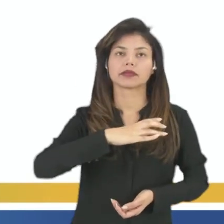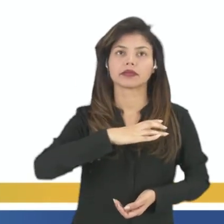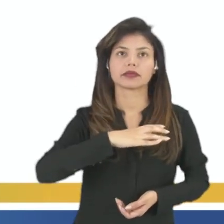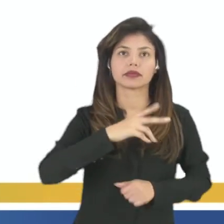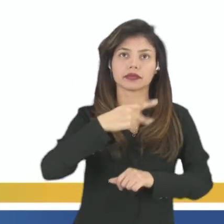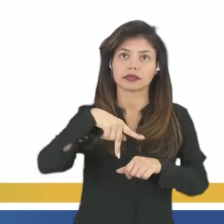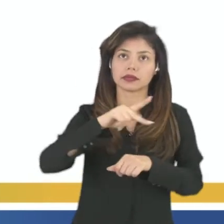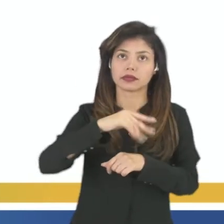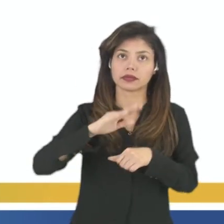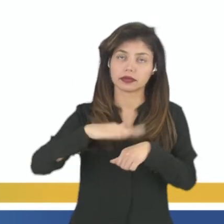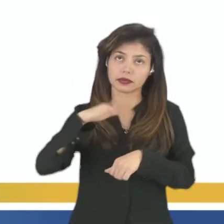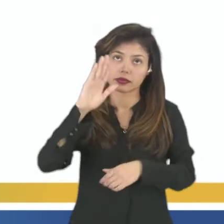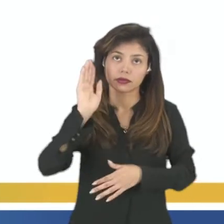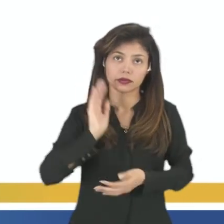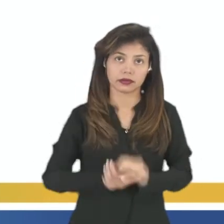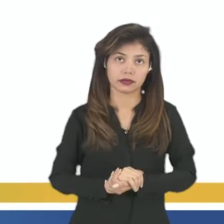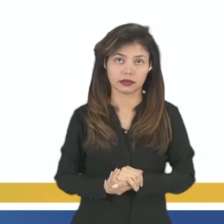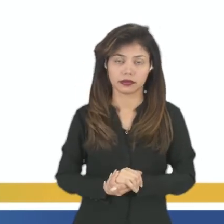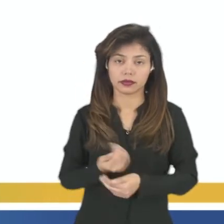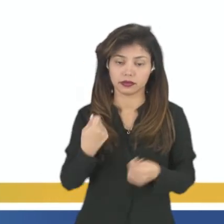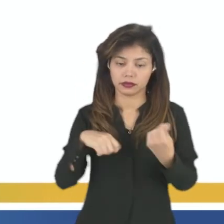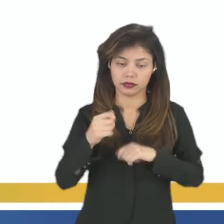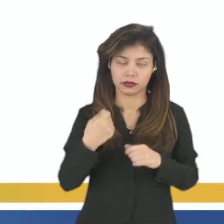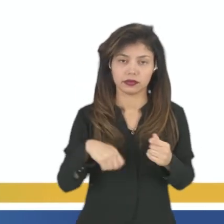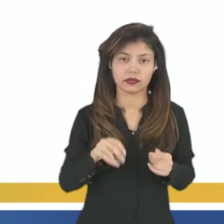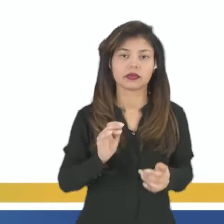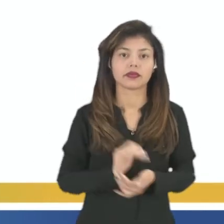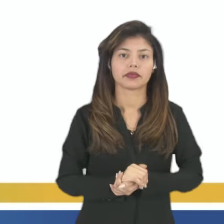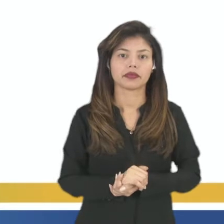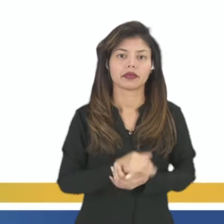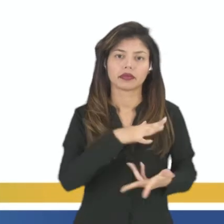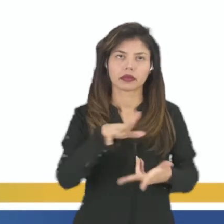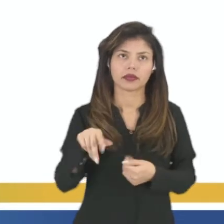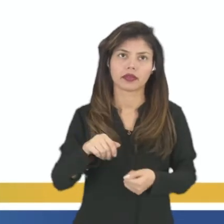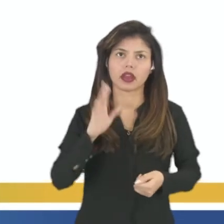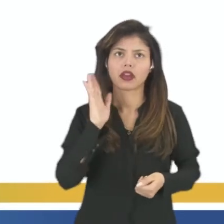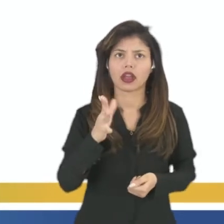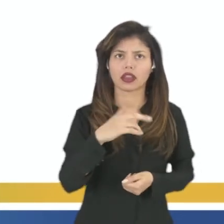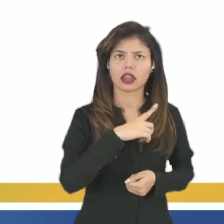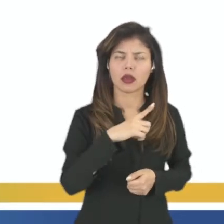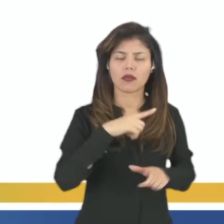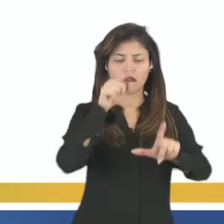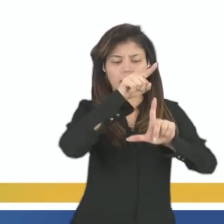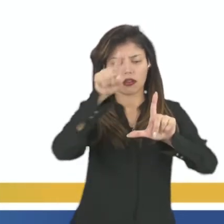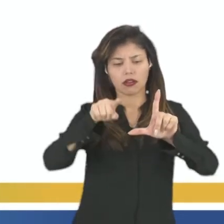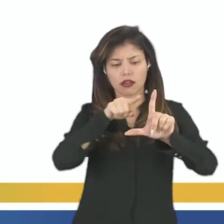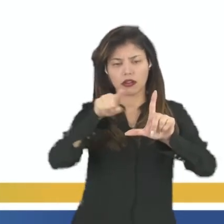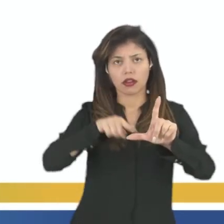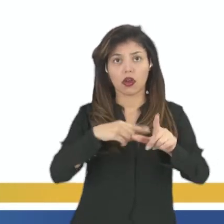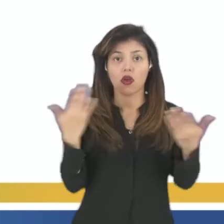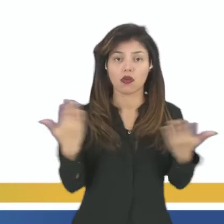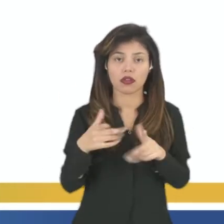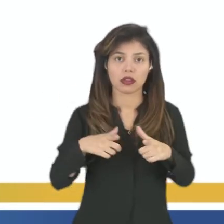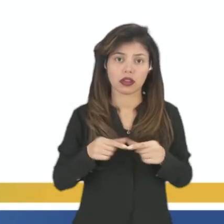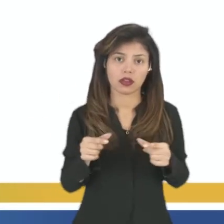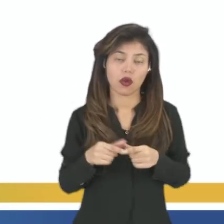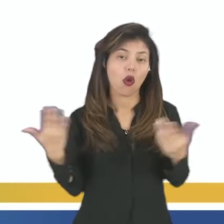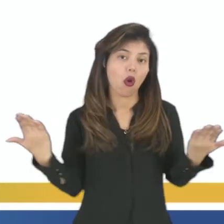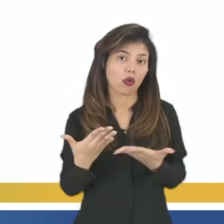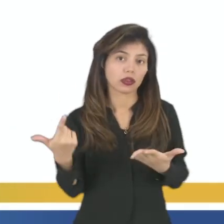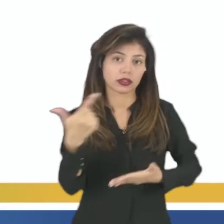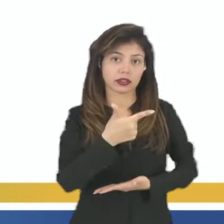um país com a maior economia mundial. Nesse gráfico aqui nós temos o Japão com a segunda maior economia, mas hoje a segunda maior